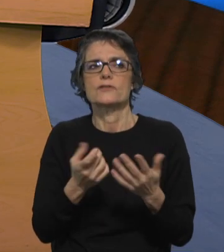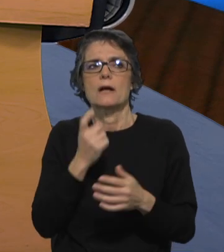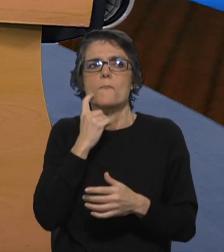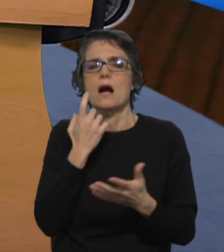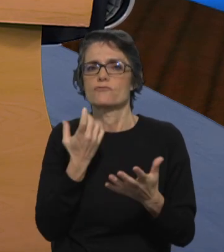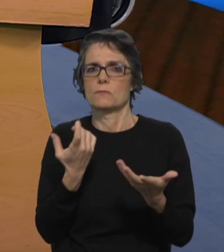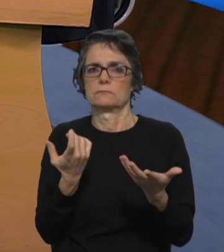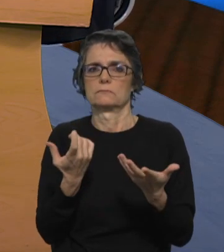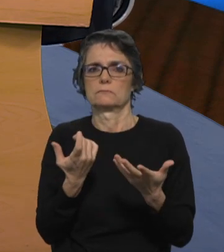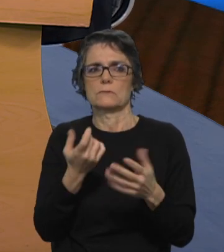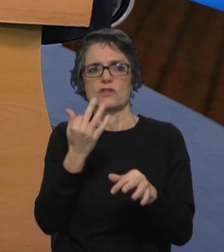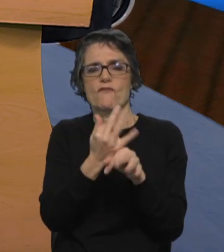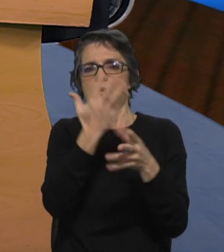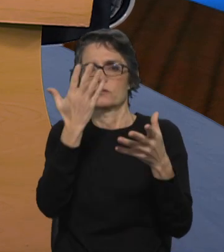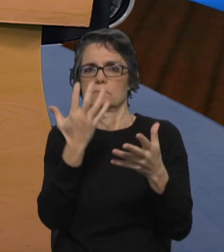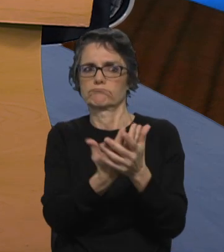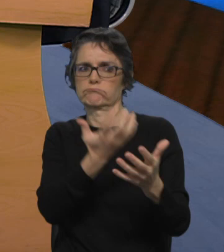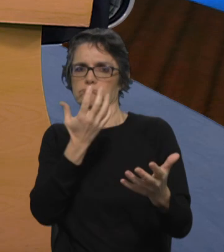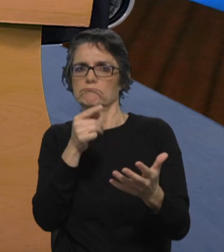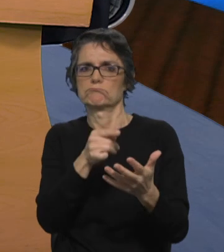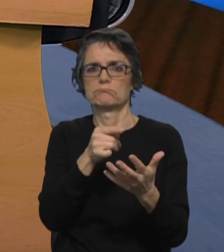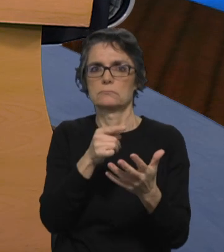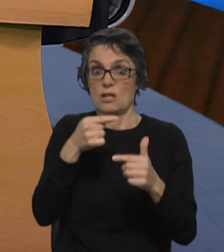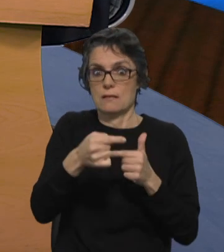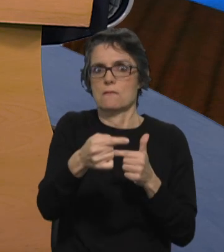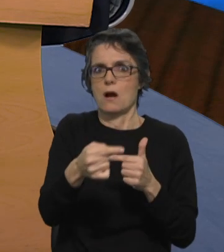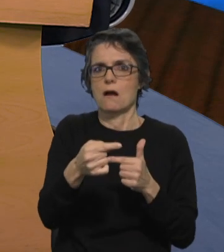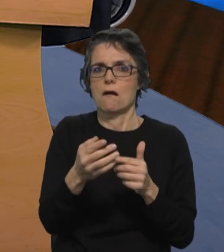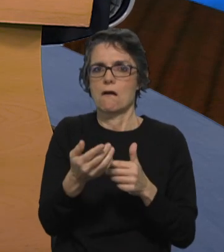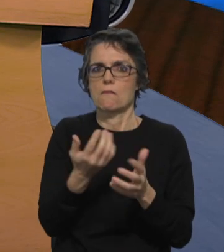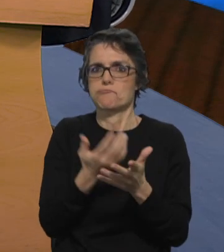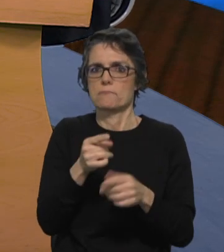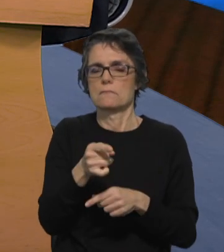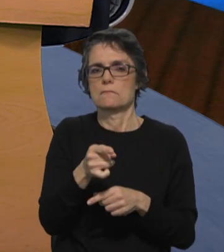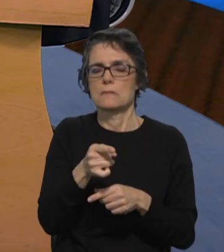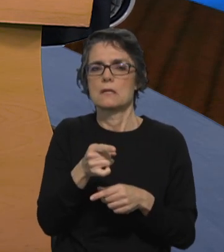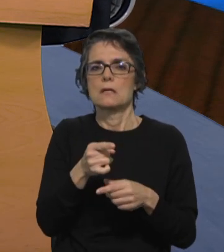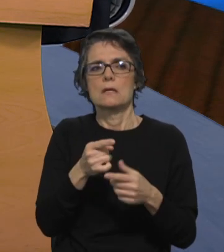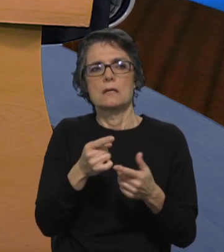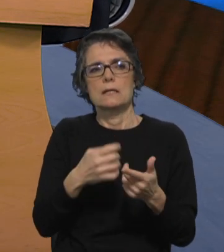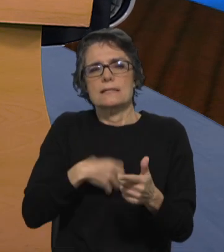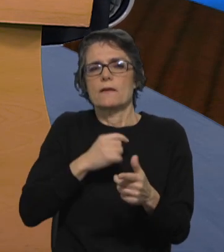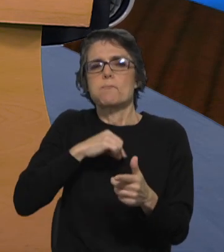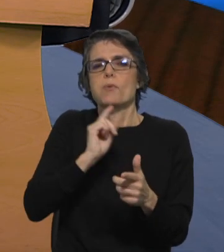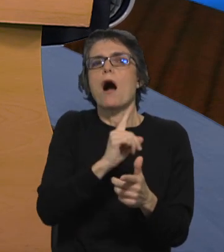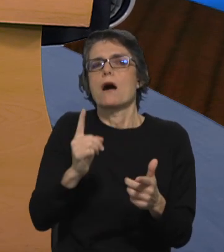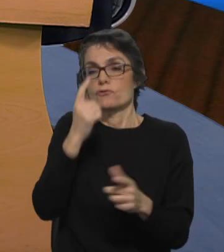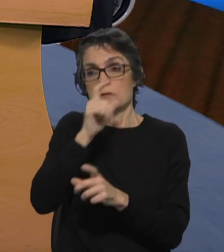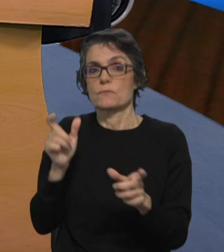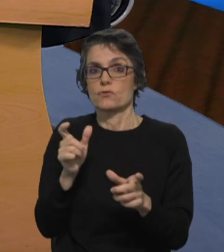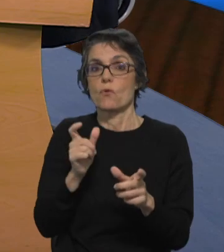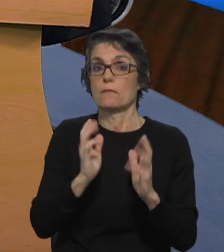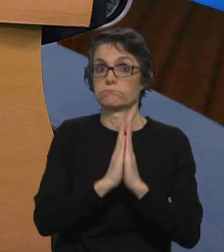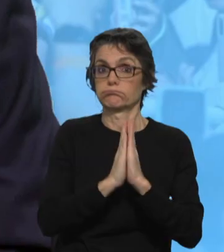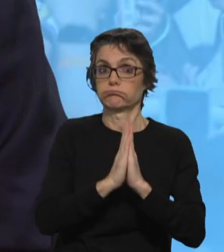pascal, que é muito densa ao longo desta semana, ela consegue ainda comunicar seja para dentro da igreja, seja